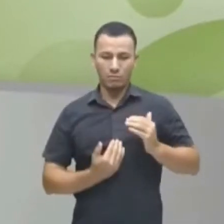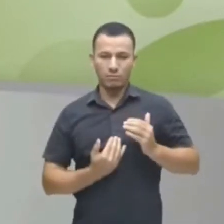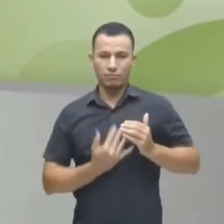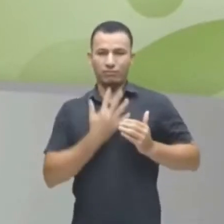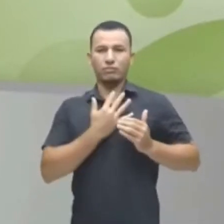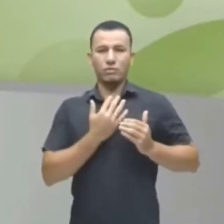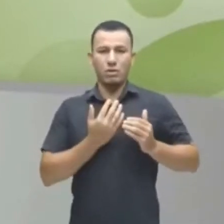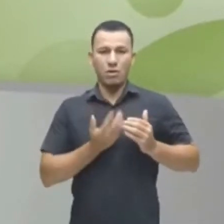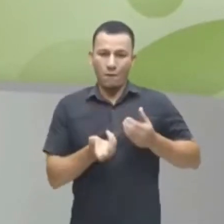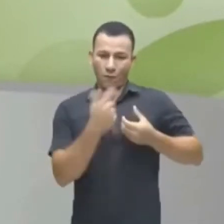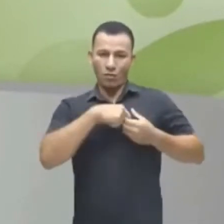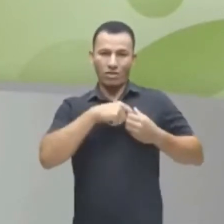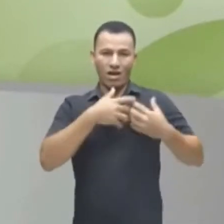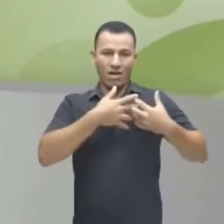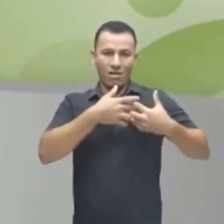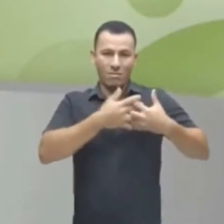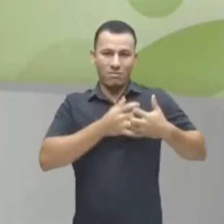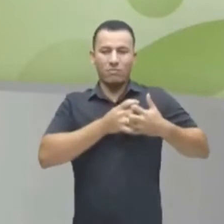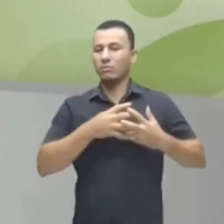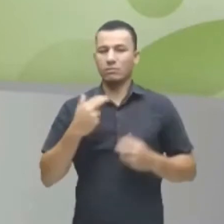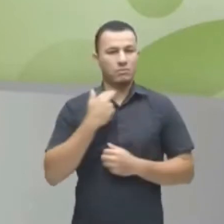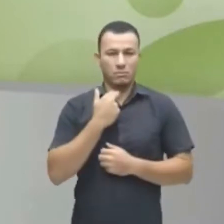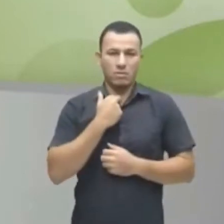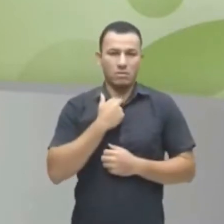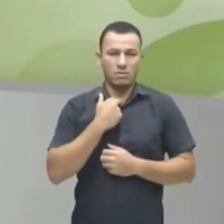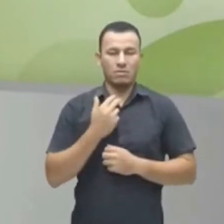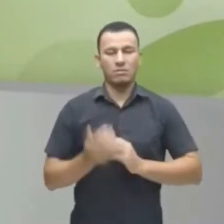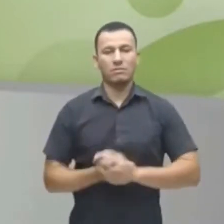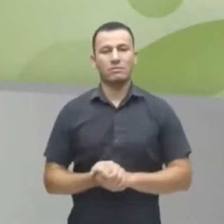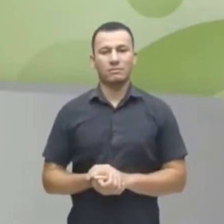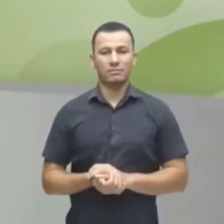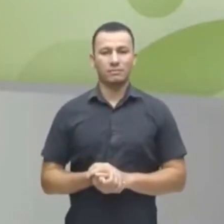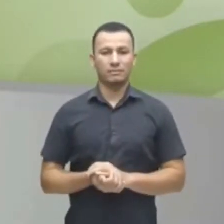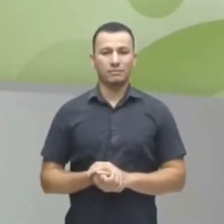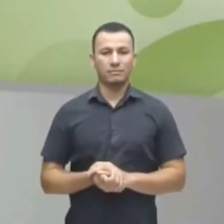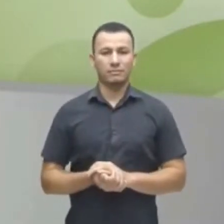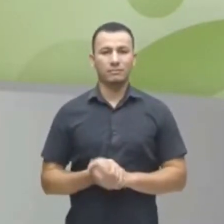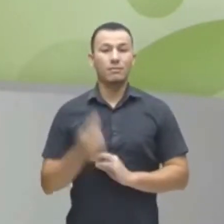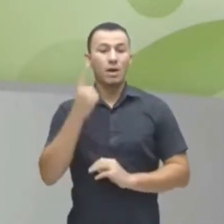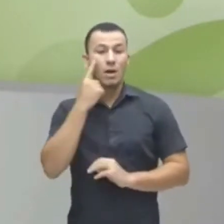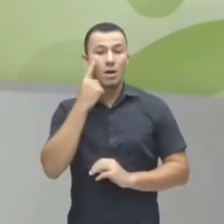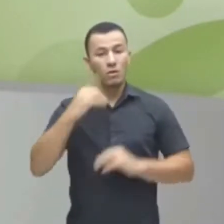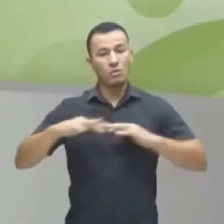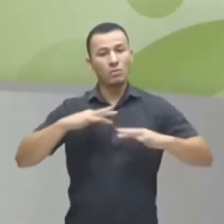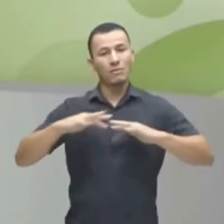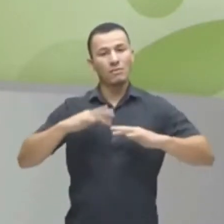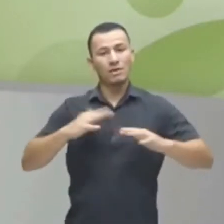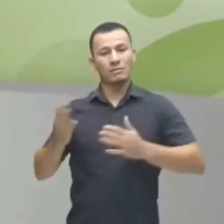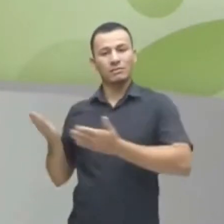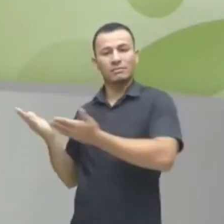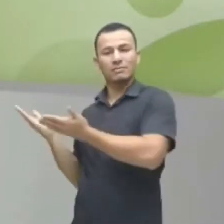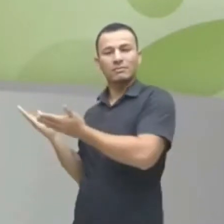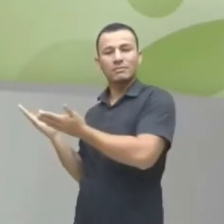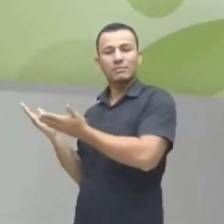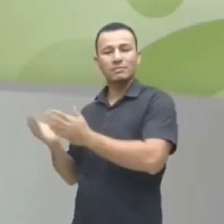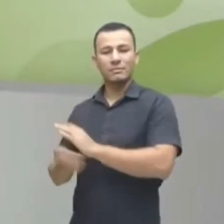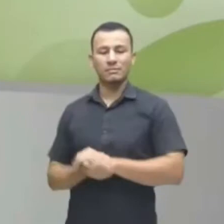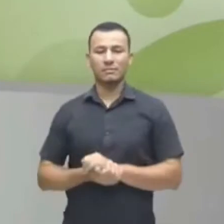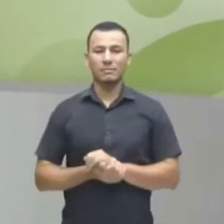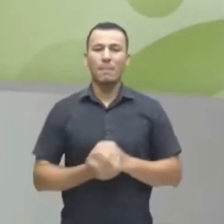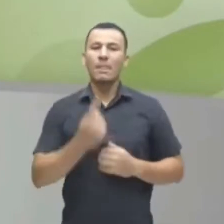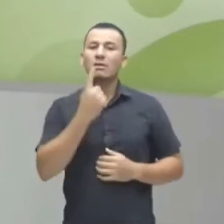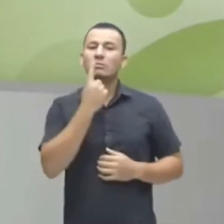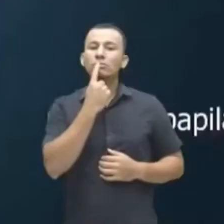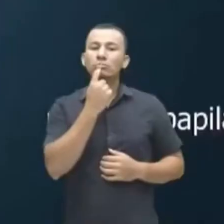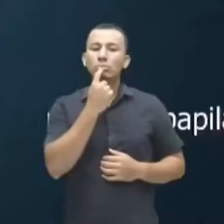dos ventrículos para os átrios. Isso é importante. Olha como ele faz o movimento. Você observa que o sangue